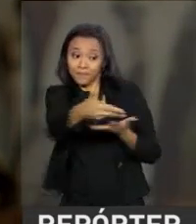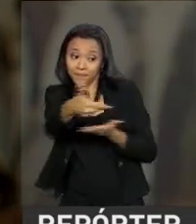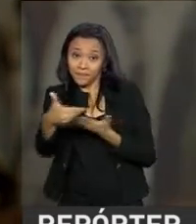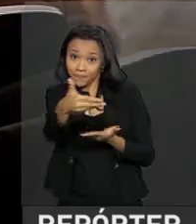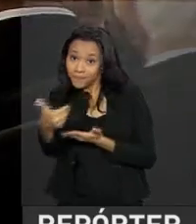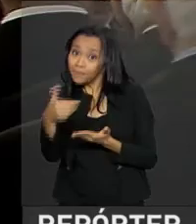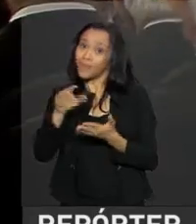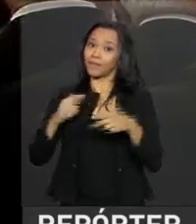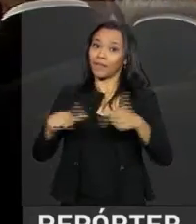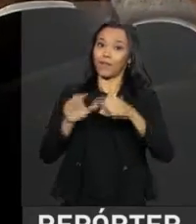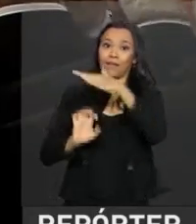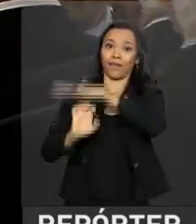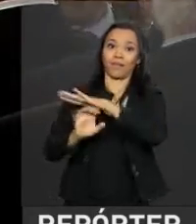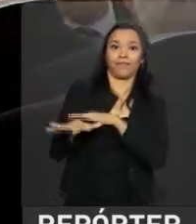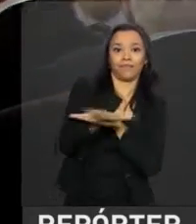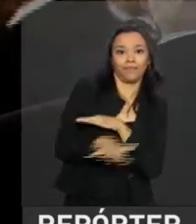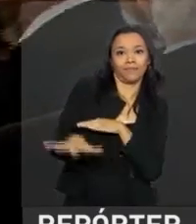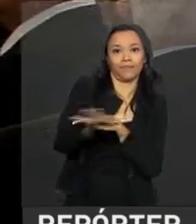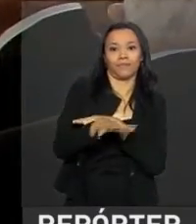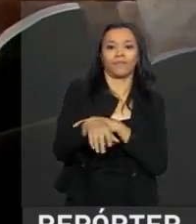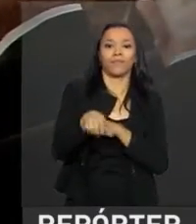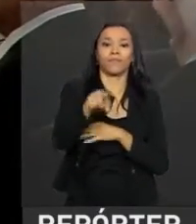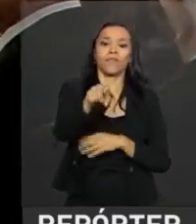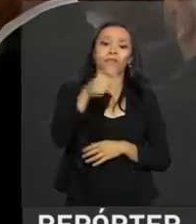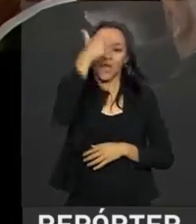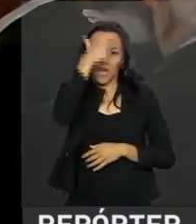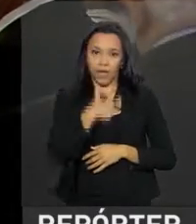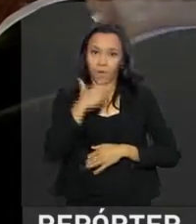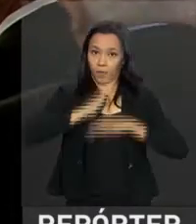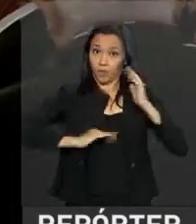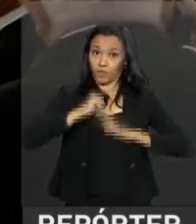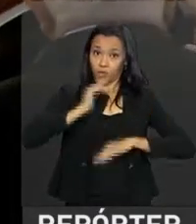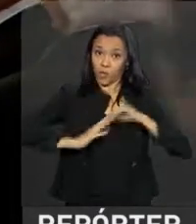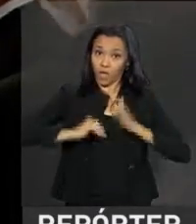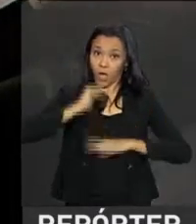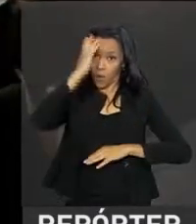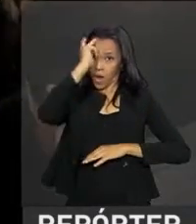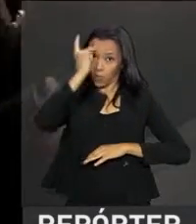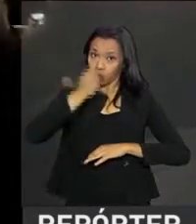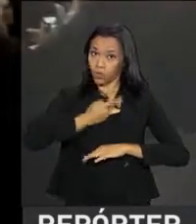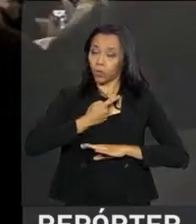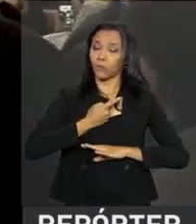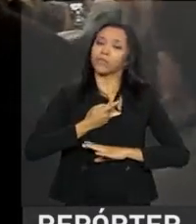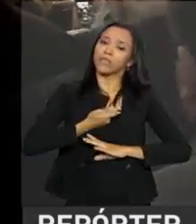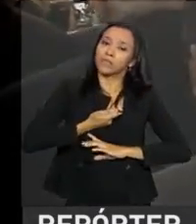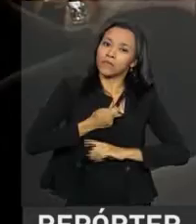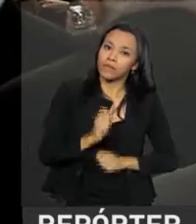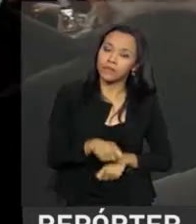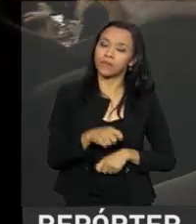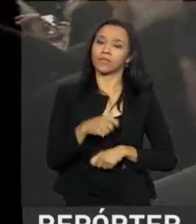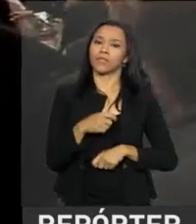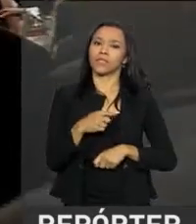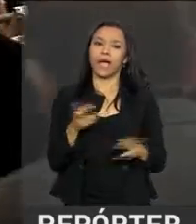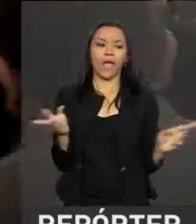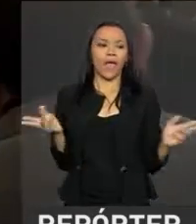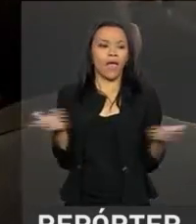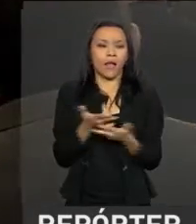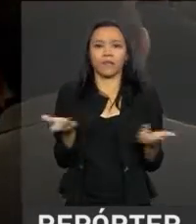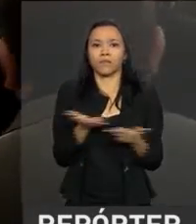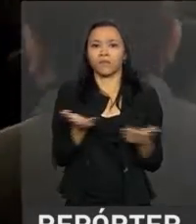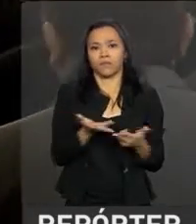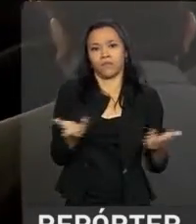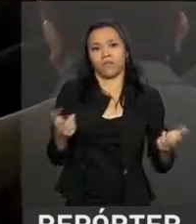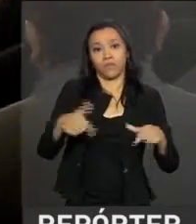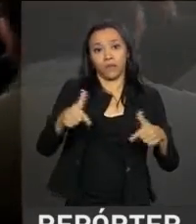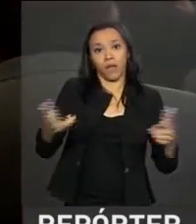do setor. Esse profissional autônomo consegue se regularizar nessa relação de trabalho perante